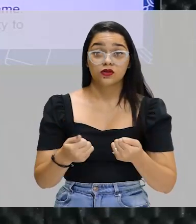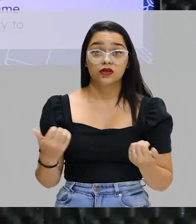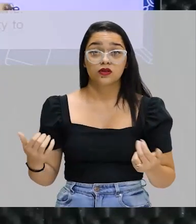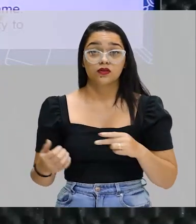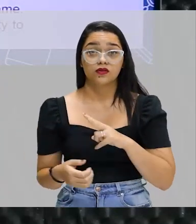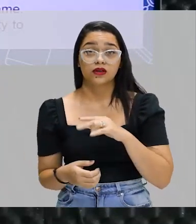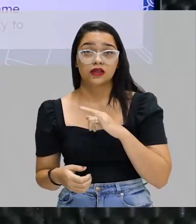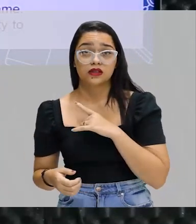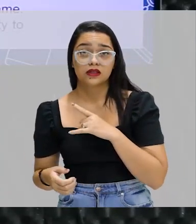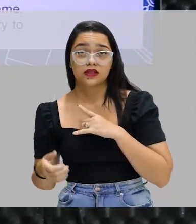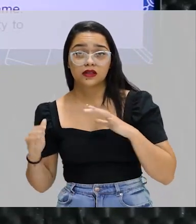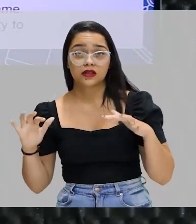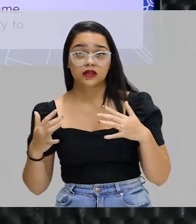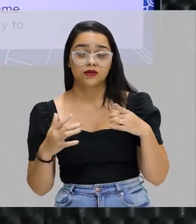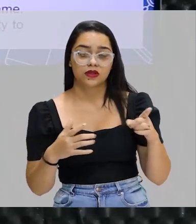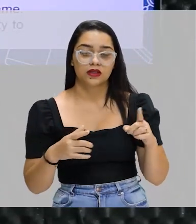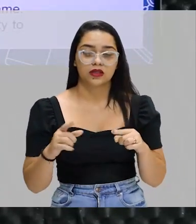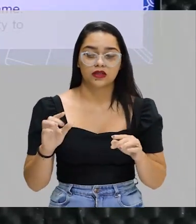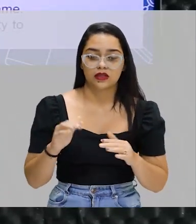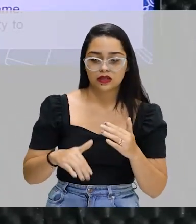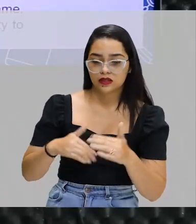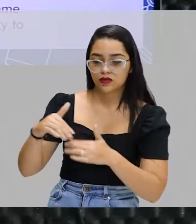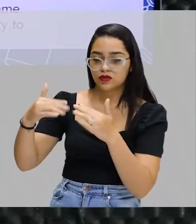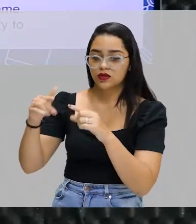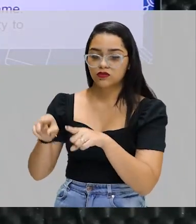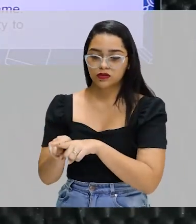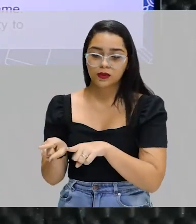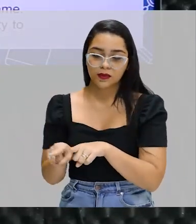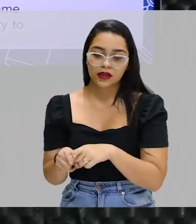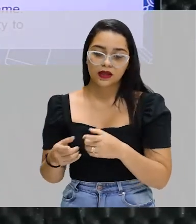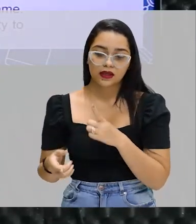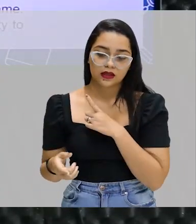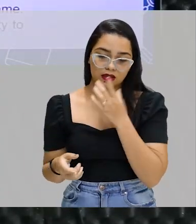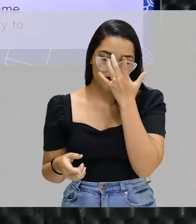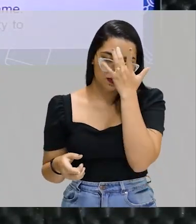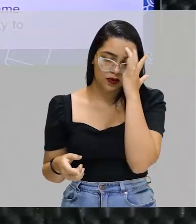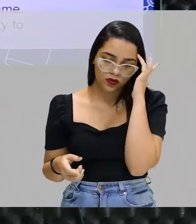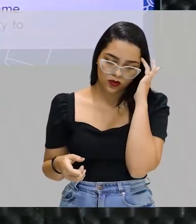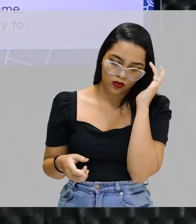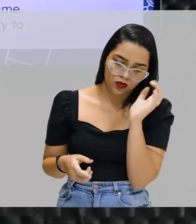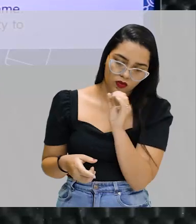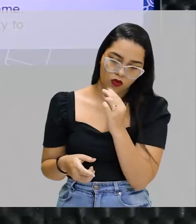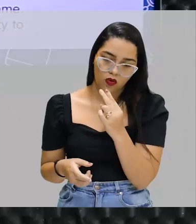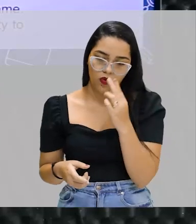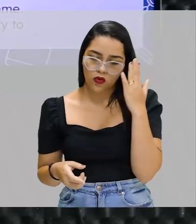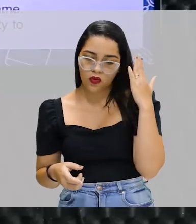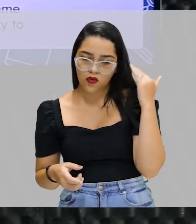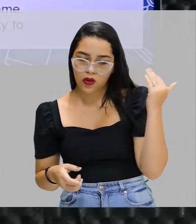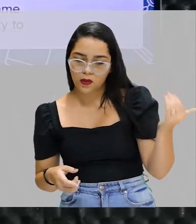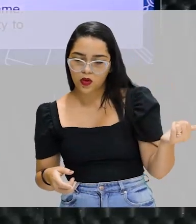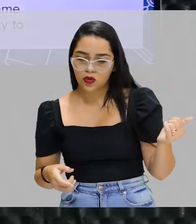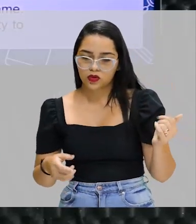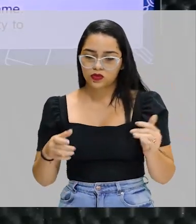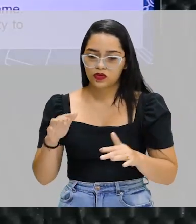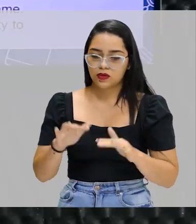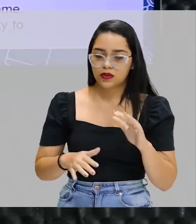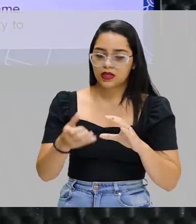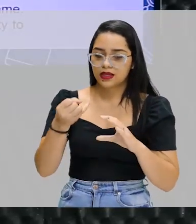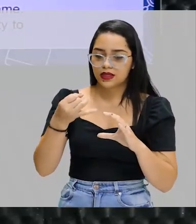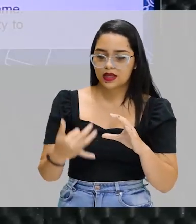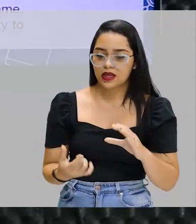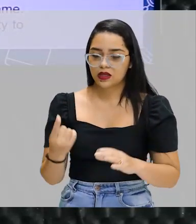vai chamando a atenção para essa construção do indivíduo, da celebridade, a partir dessas